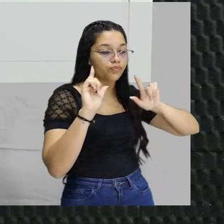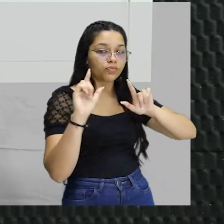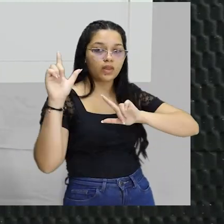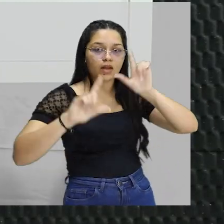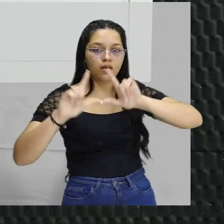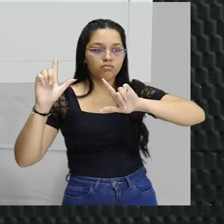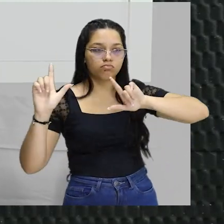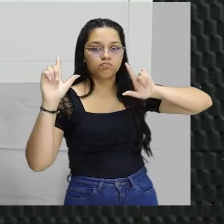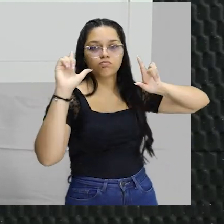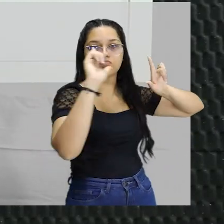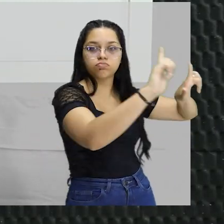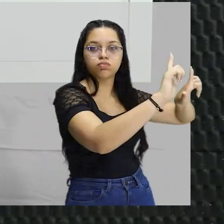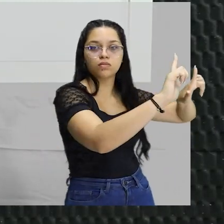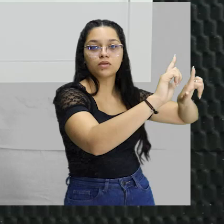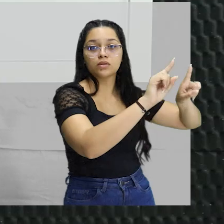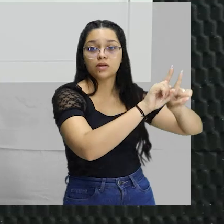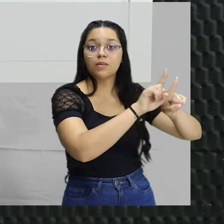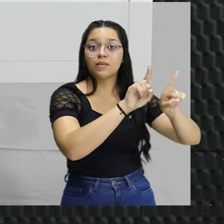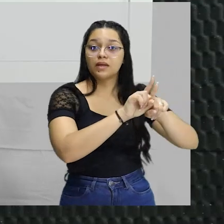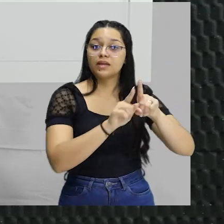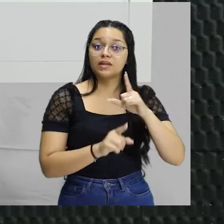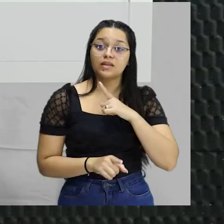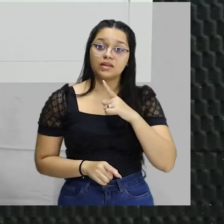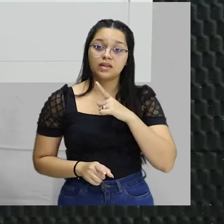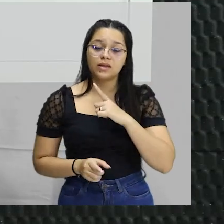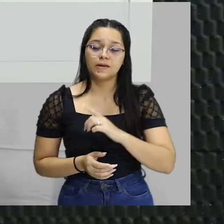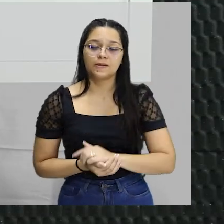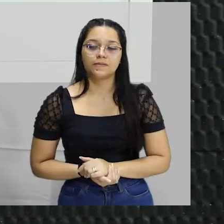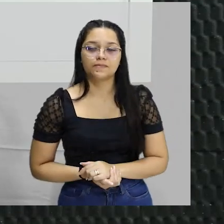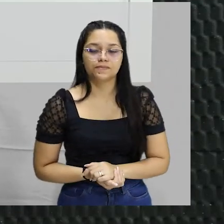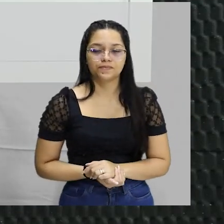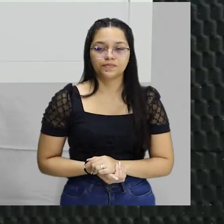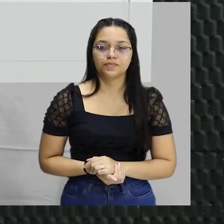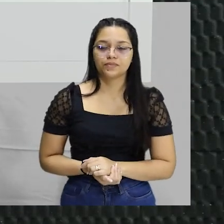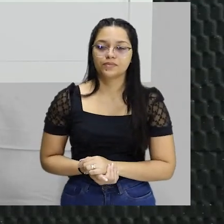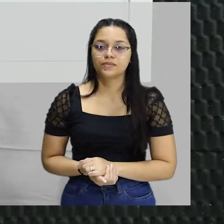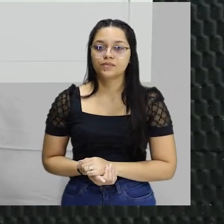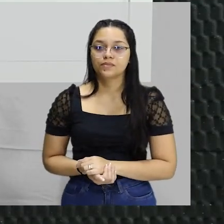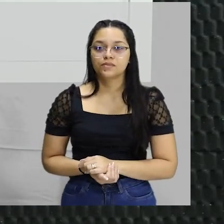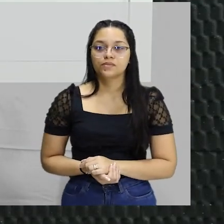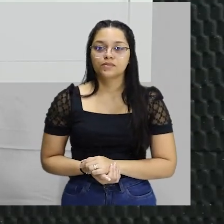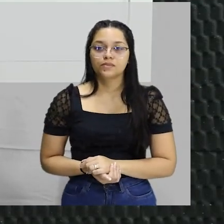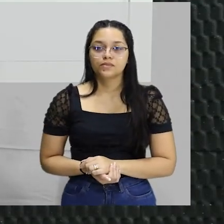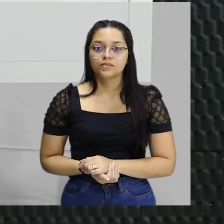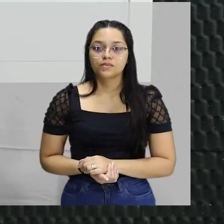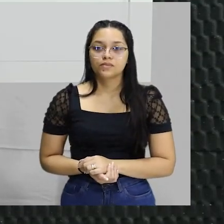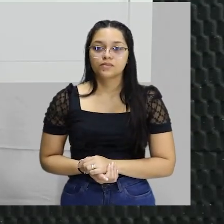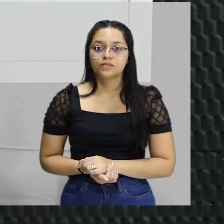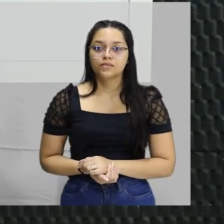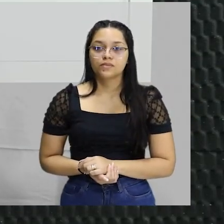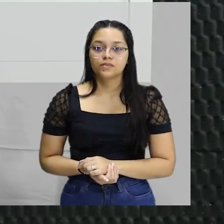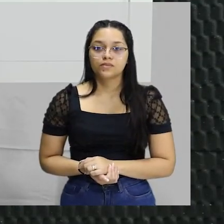Certo? Tem os apoiozinhos que estão nesse móvel e sua televisão está encaixada nesses apoios. Pronto.